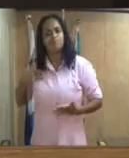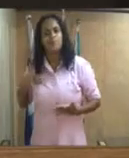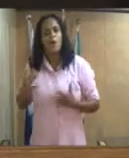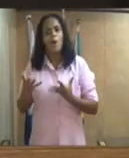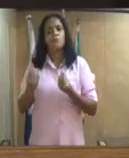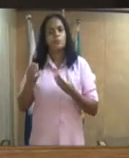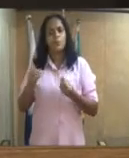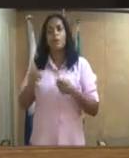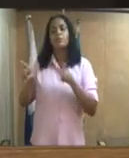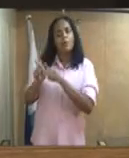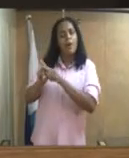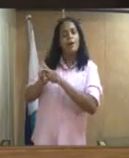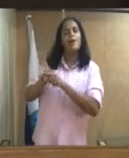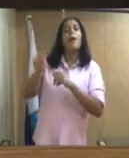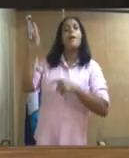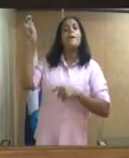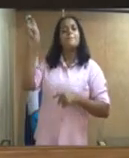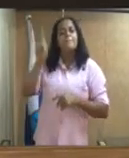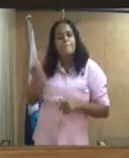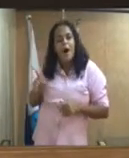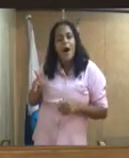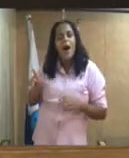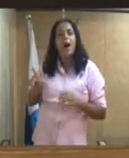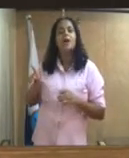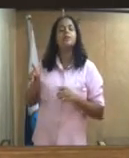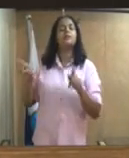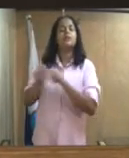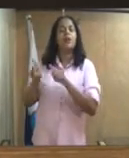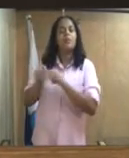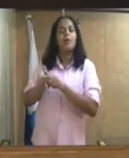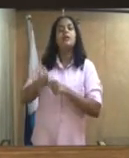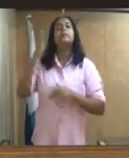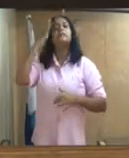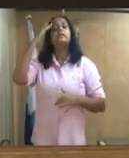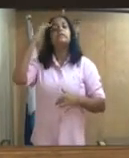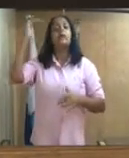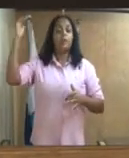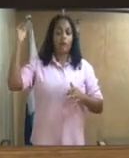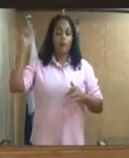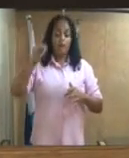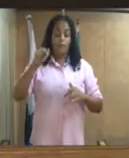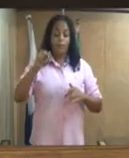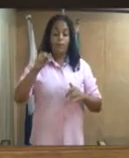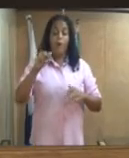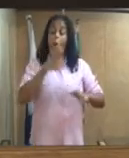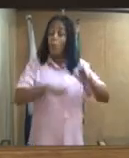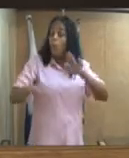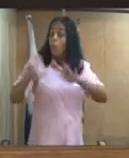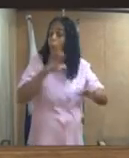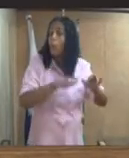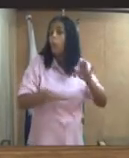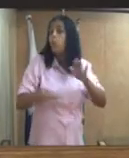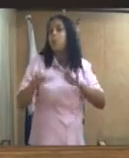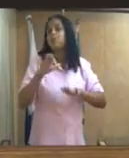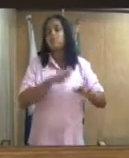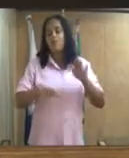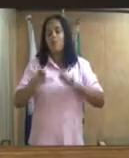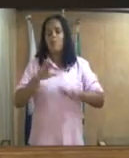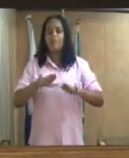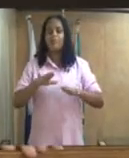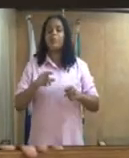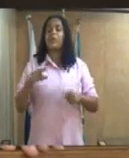muita paz e sabedoria para cuidar desse momento, para estar aí nesse momento